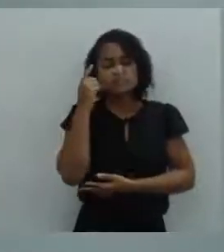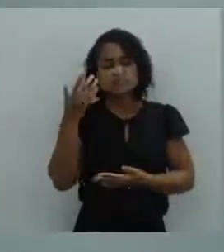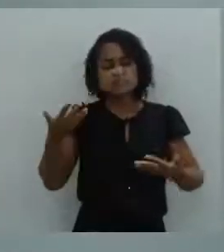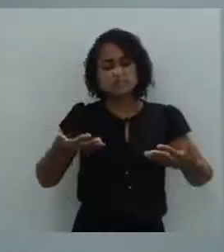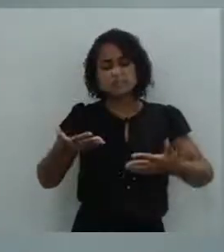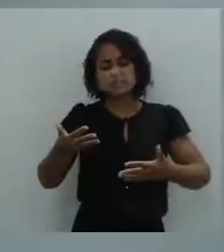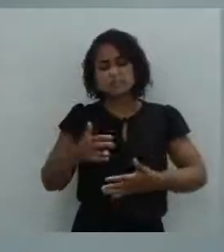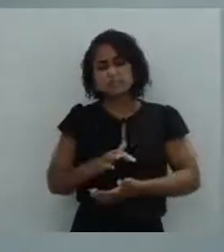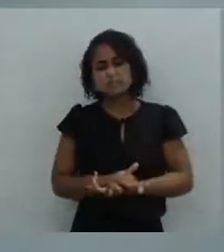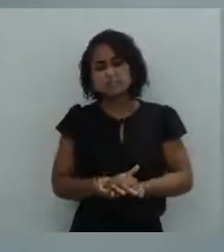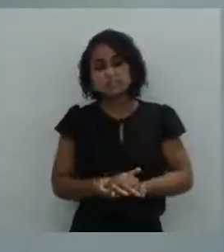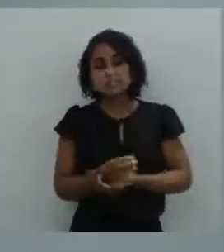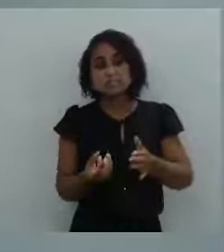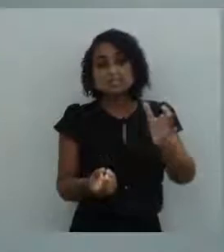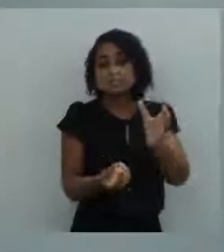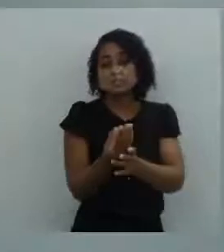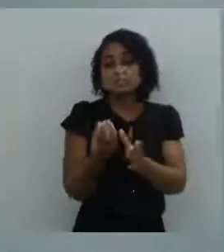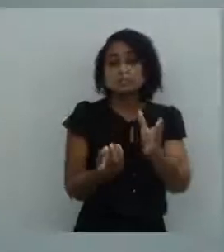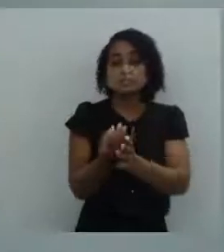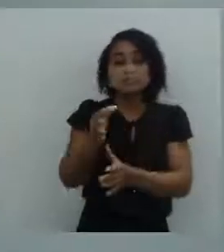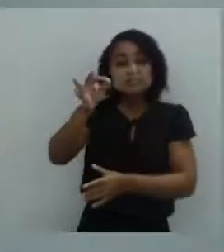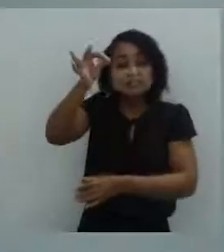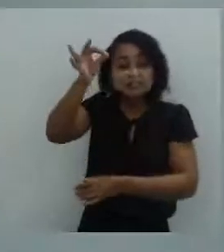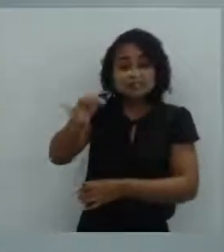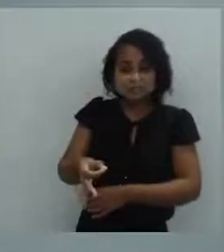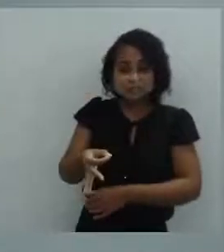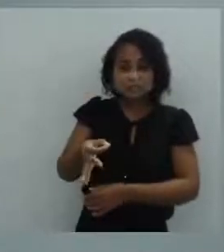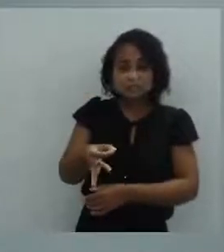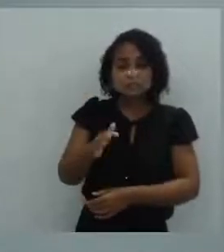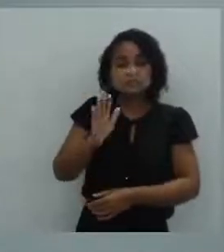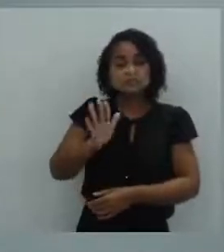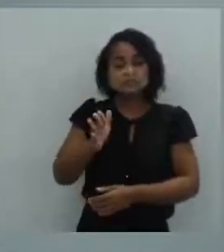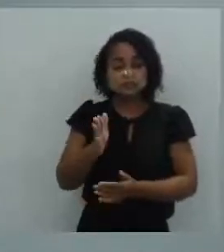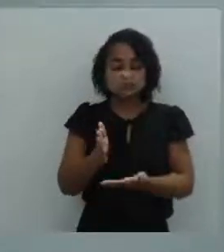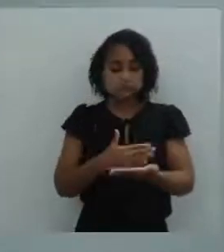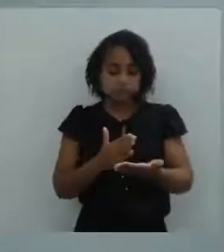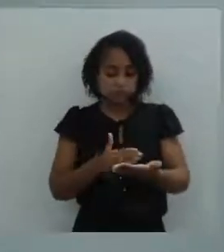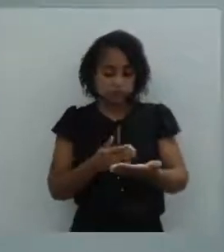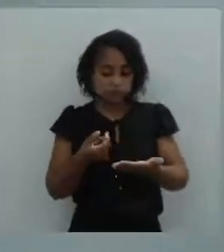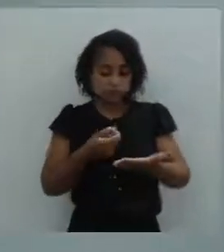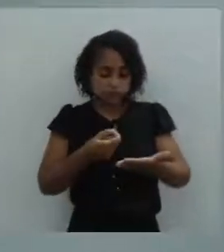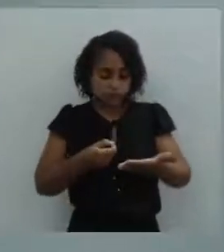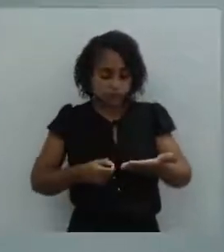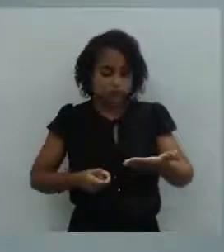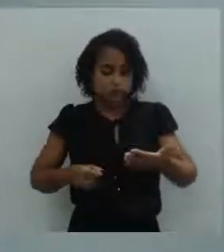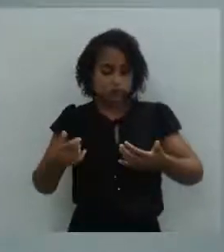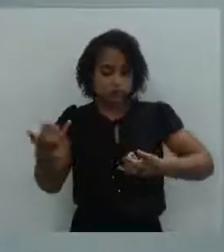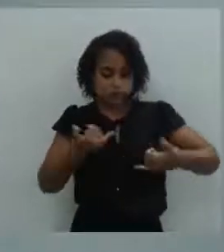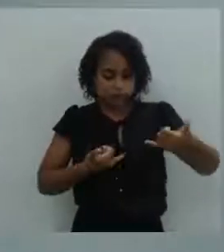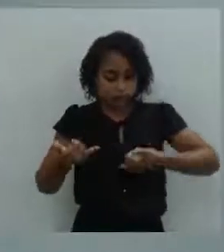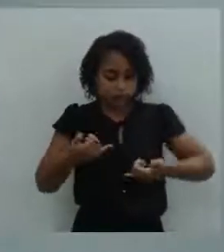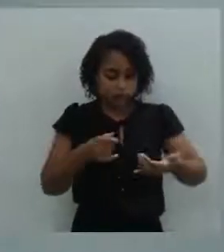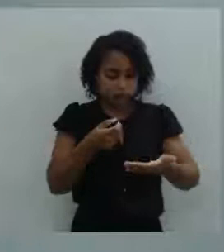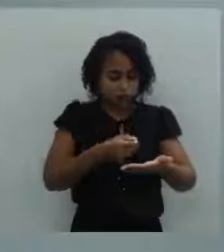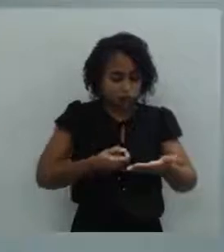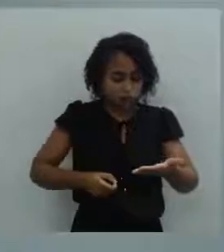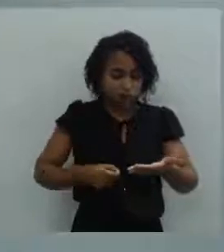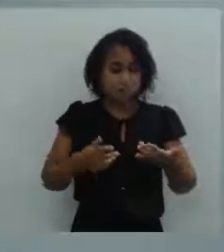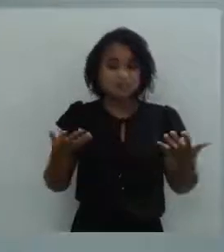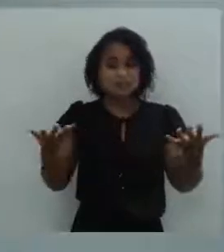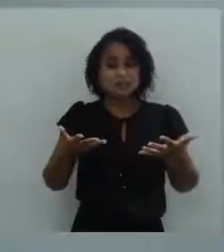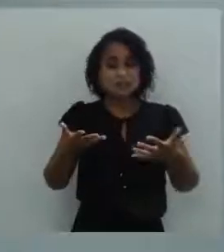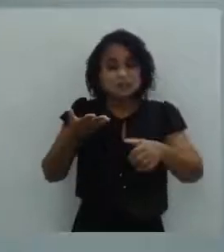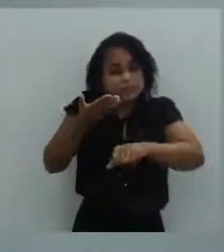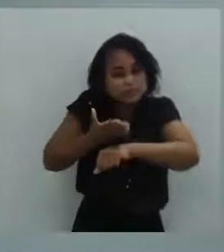em elaborar realmente. Vocês já estão com o caderno, já estão anotando todas as informações, agora vamos pôr